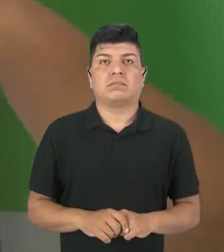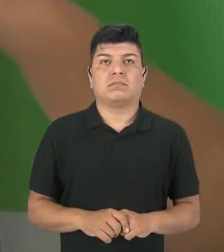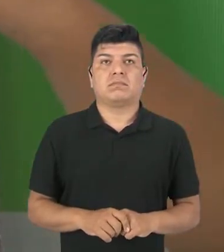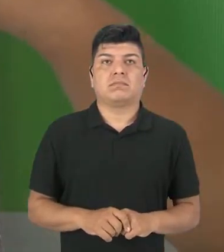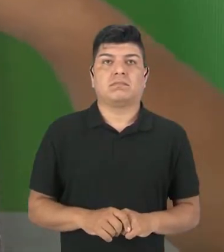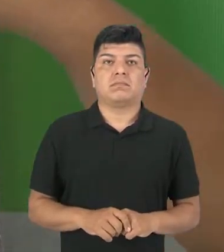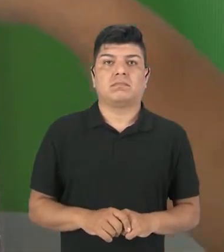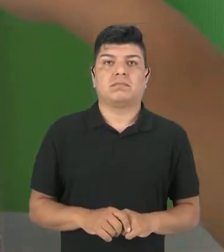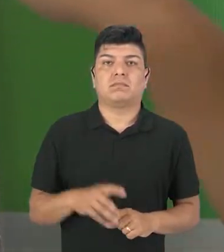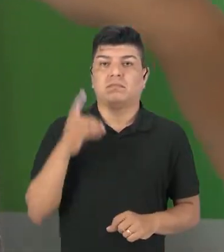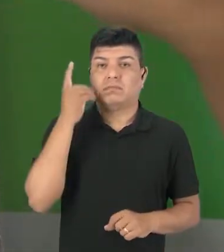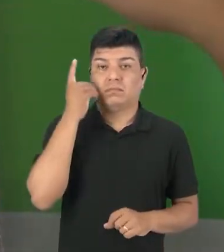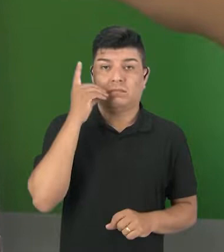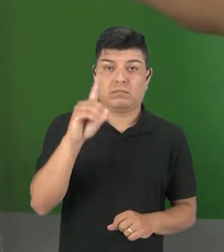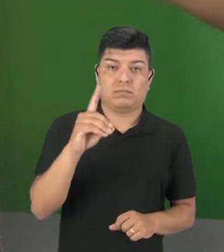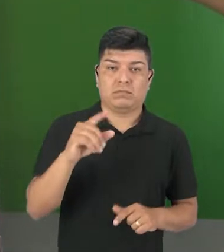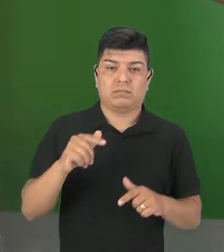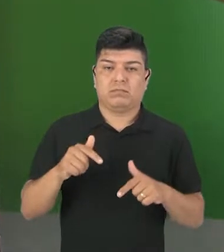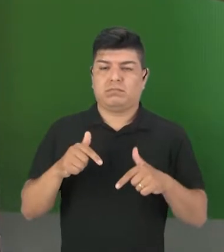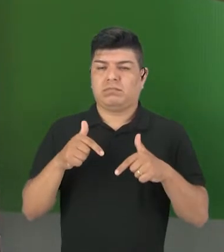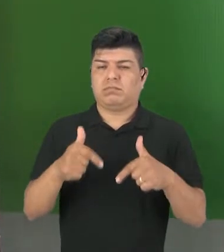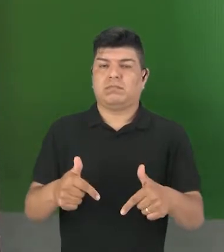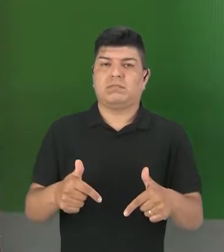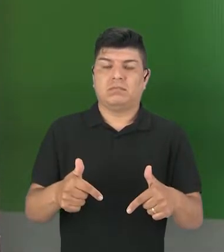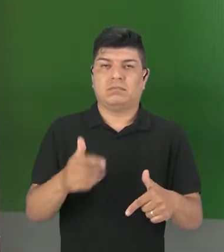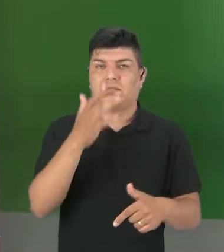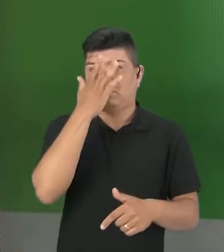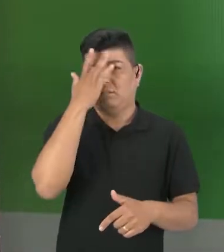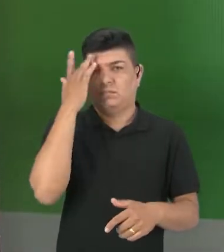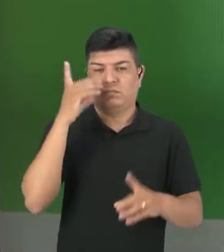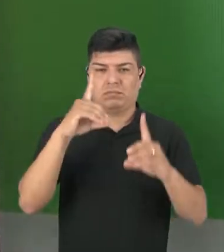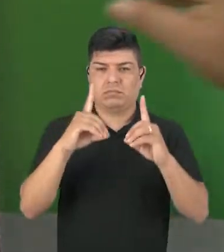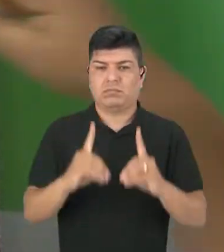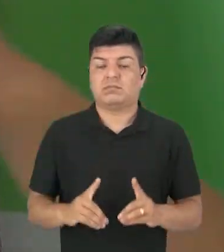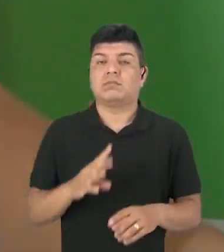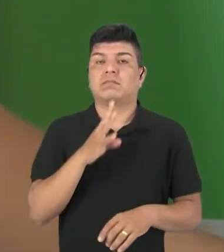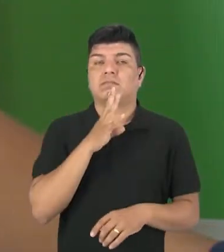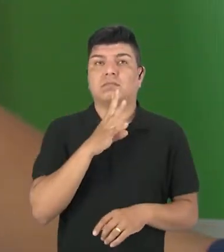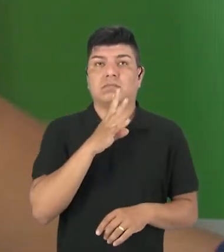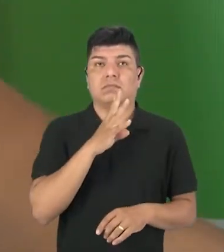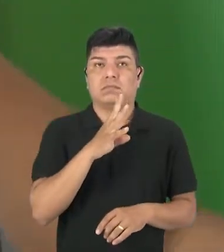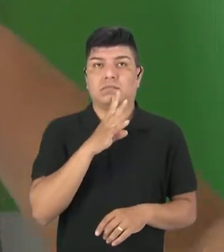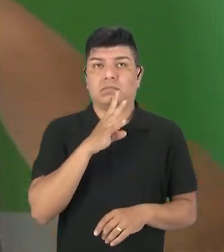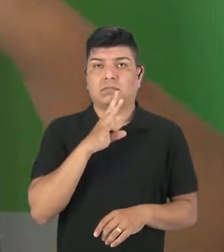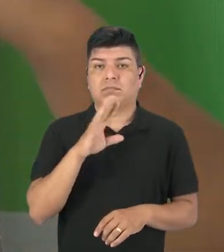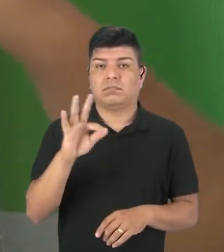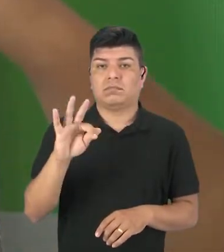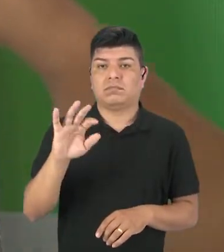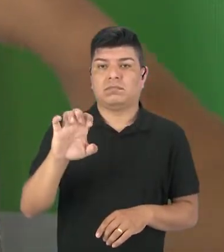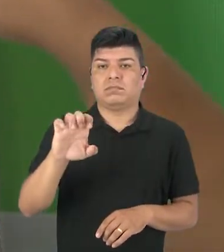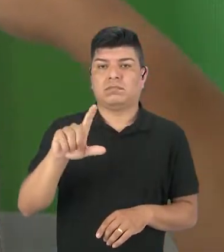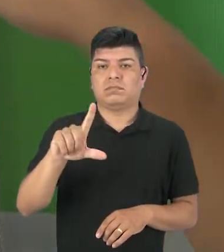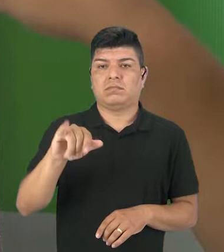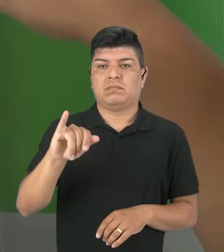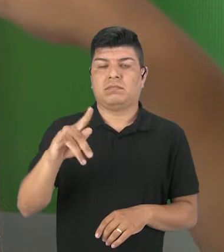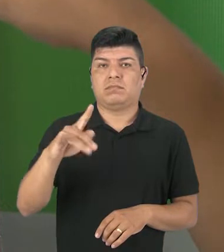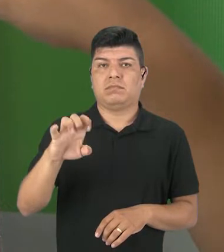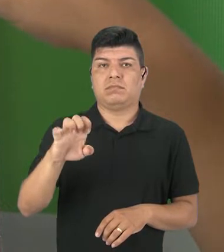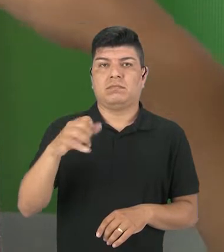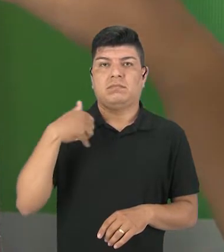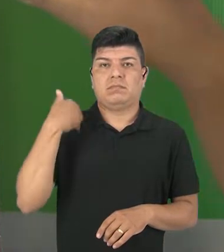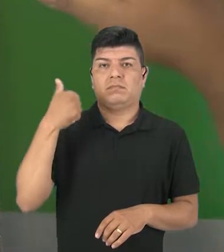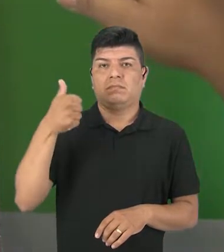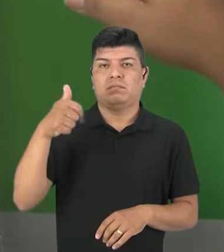No Dia da Luta da Pessoa com Deficiência, conheça Felipe Amorim,